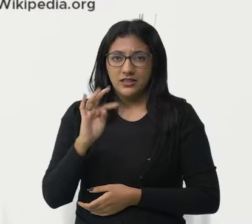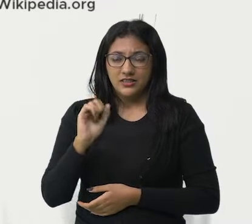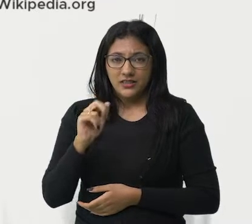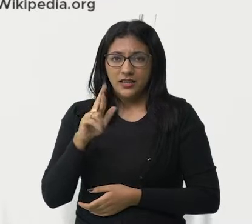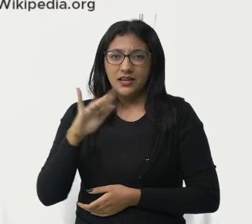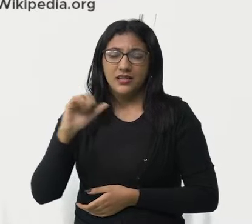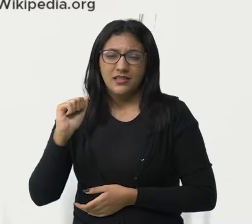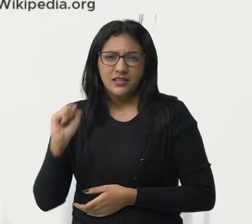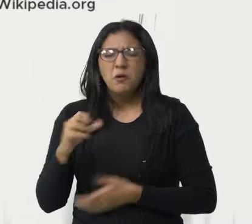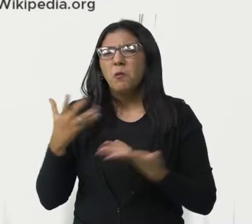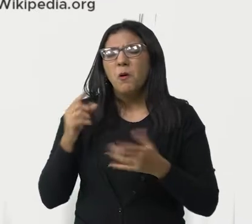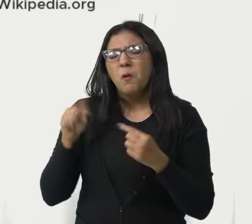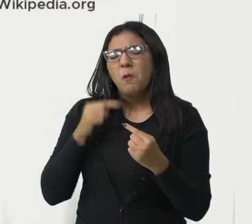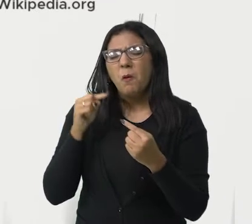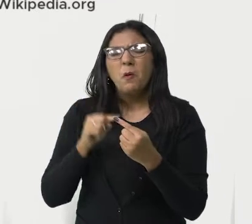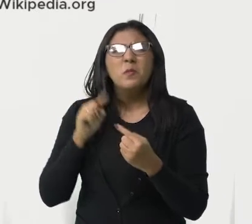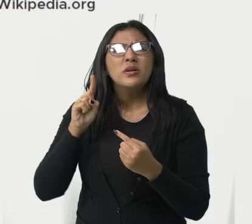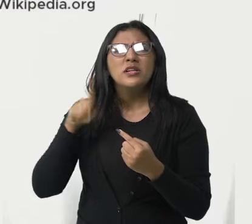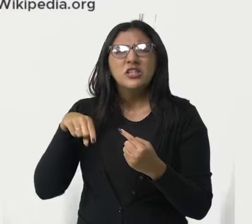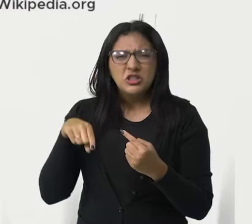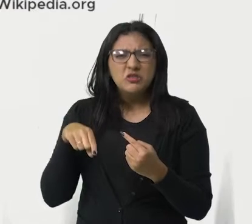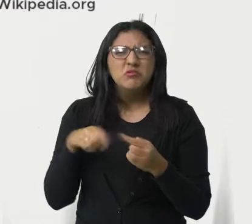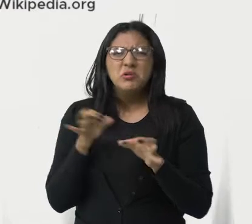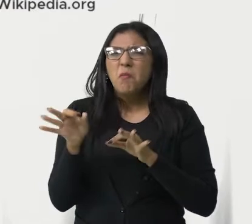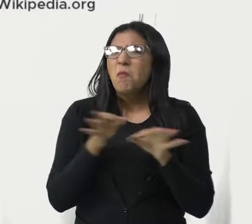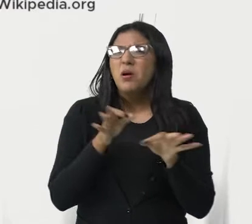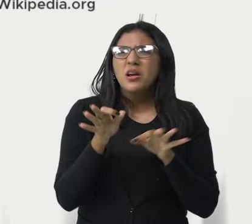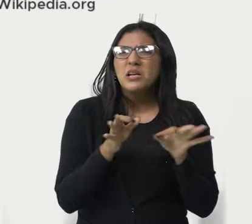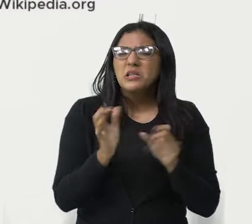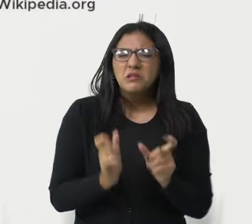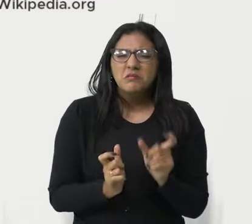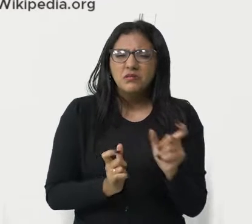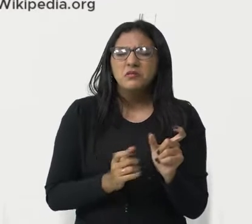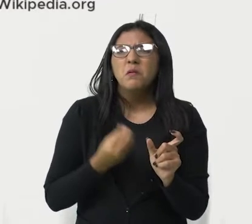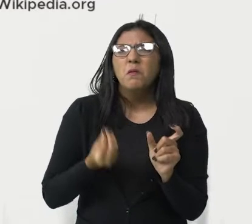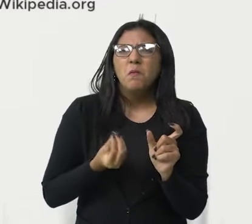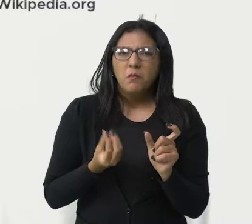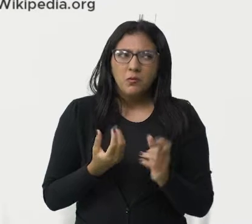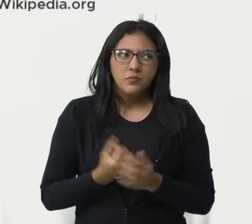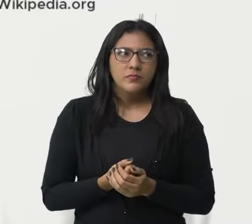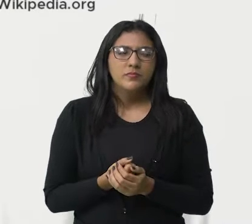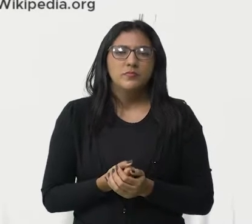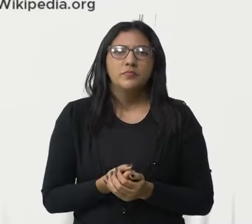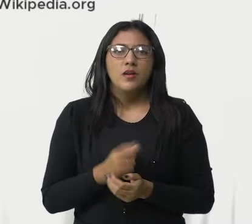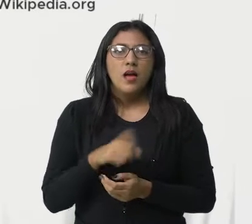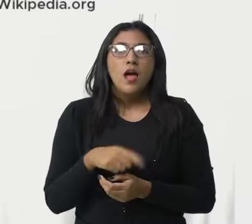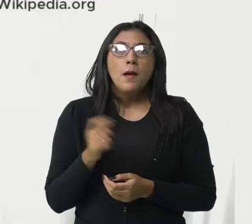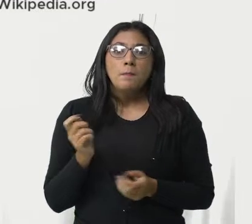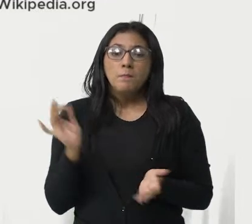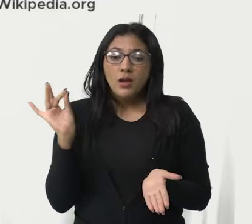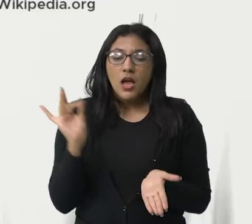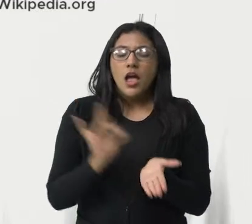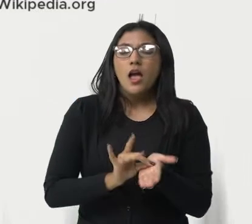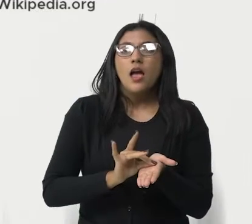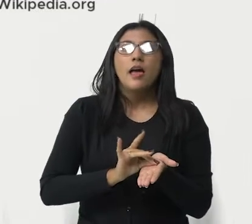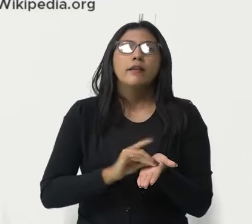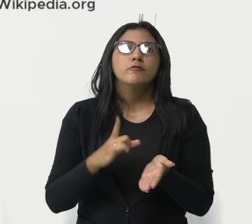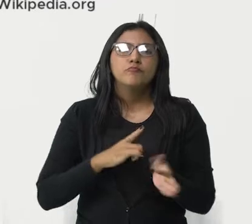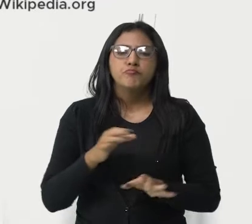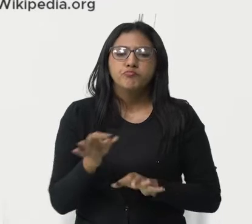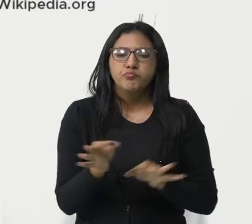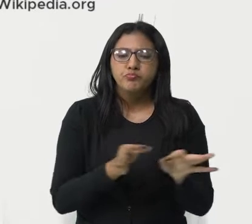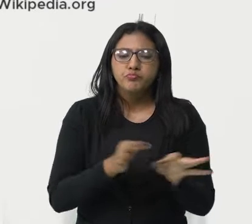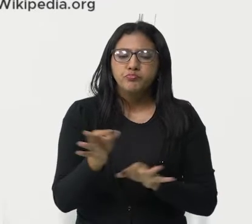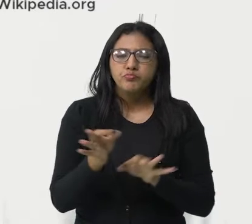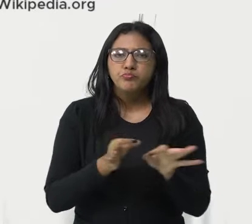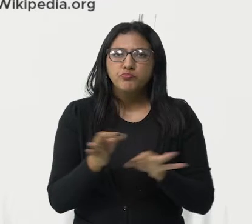coroa portuguesa dividir em capitanias hereditárias? Vai servir para o quê? Para garantir as terras